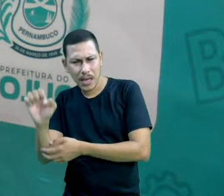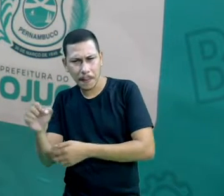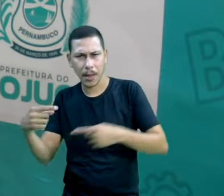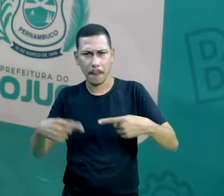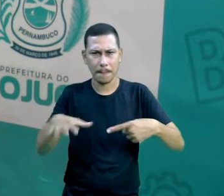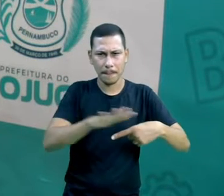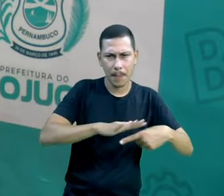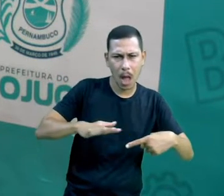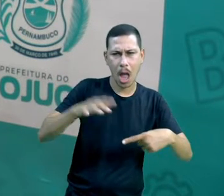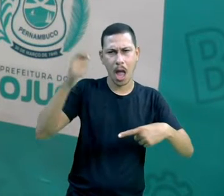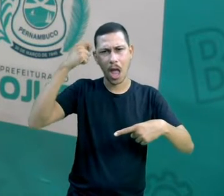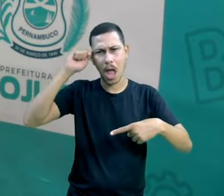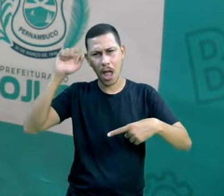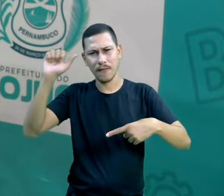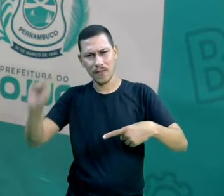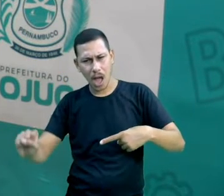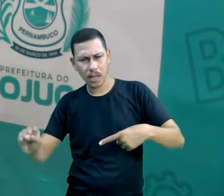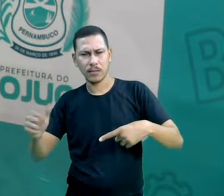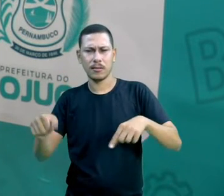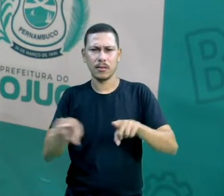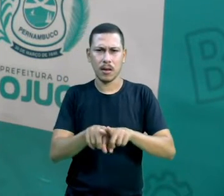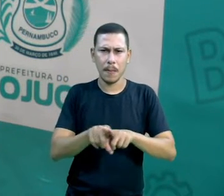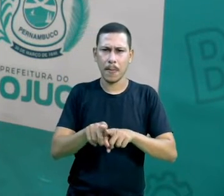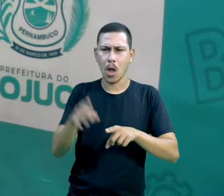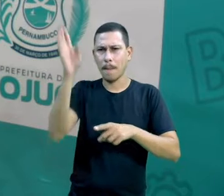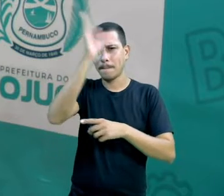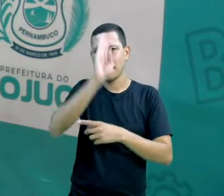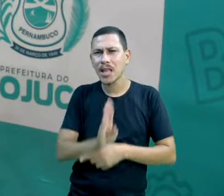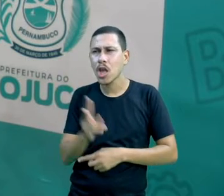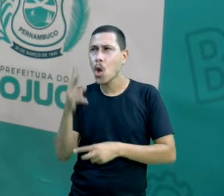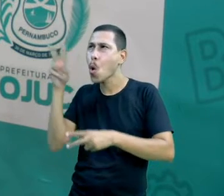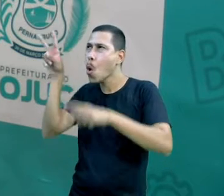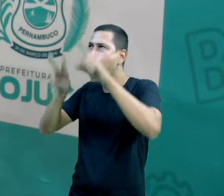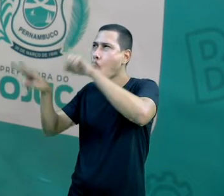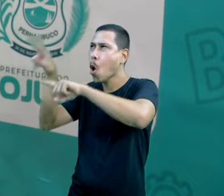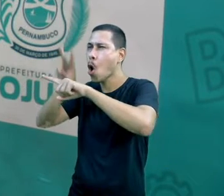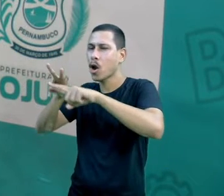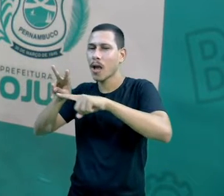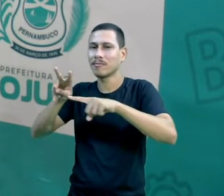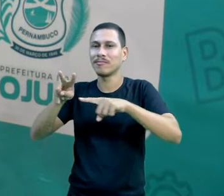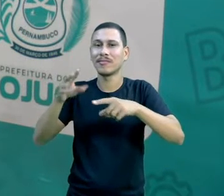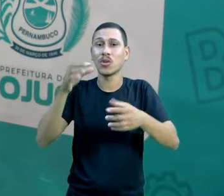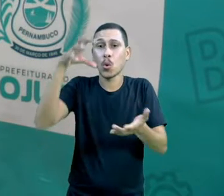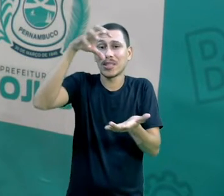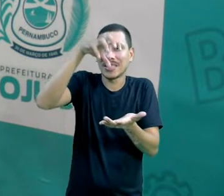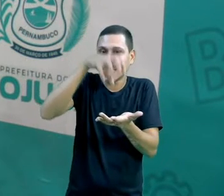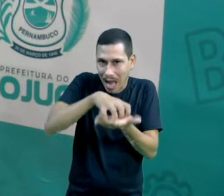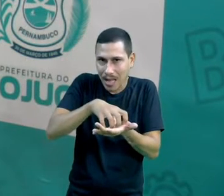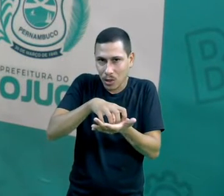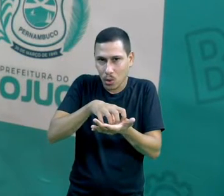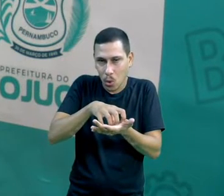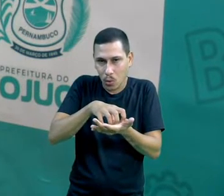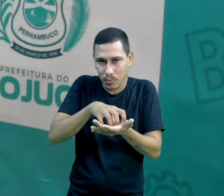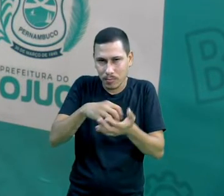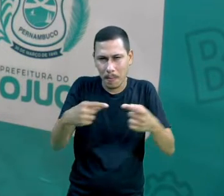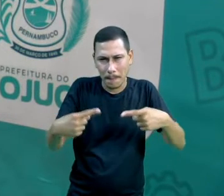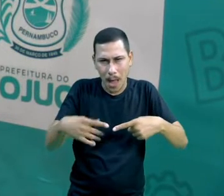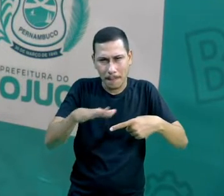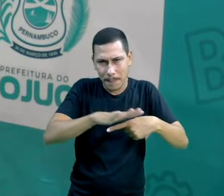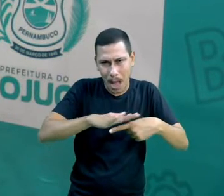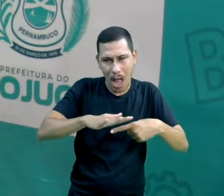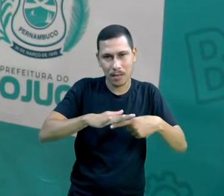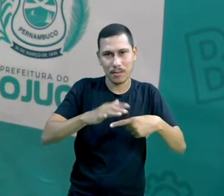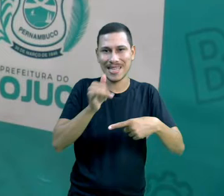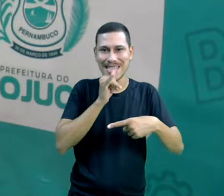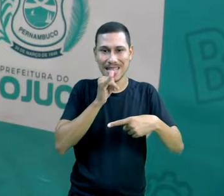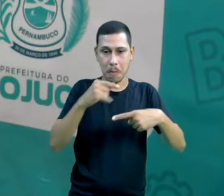placa sul-africana. Você pode ver, ó, que o Brasil ele fica exatamente no centro da placa sul-americana. É por isso